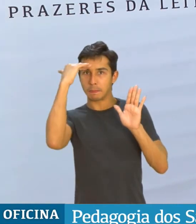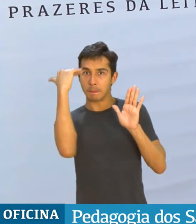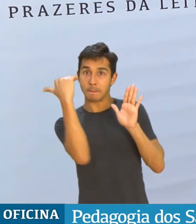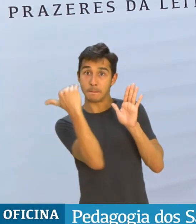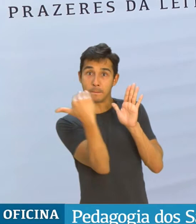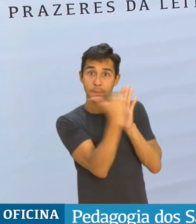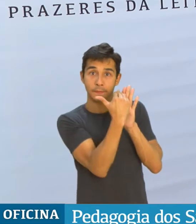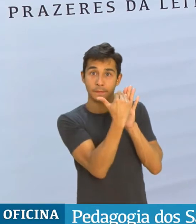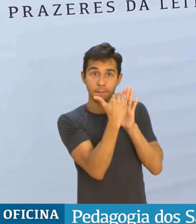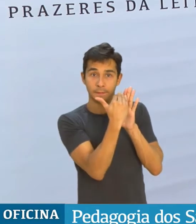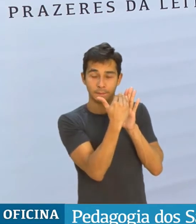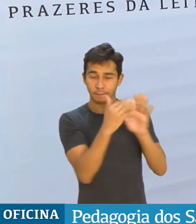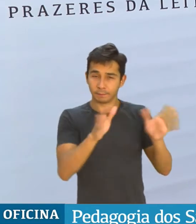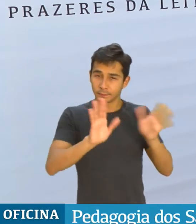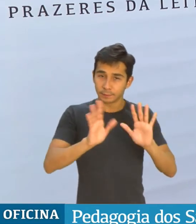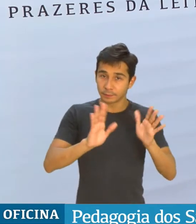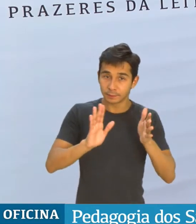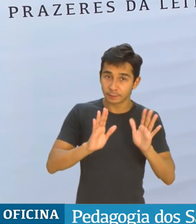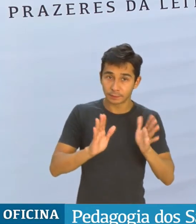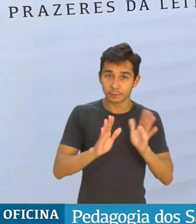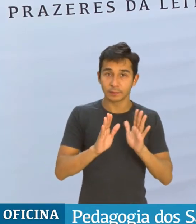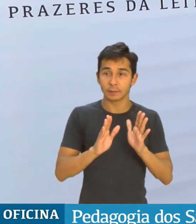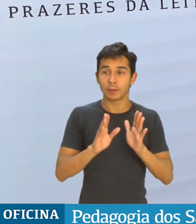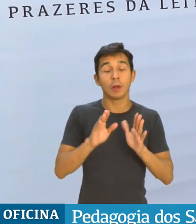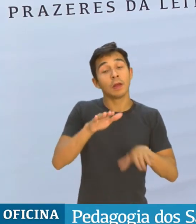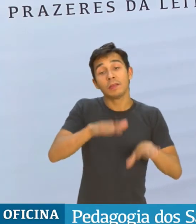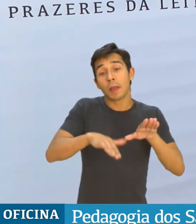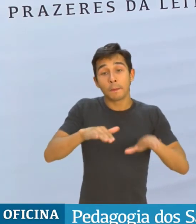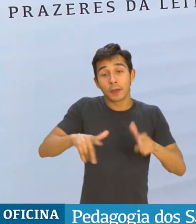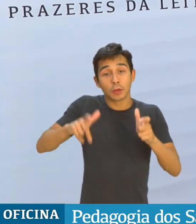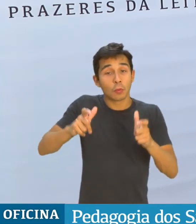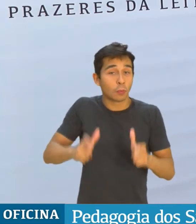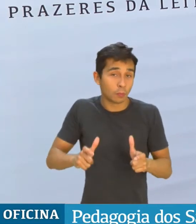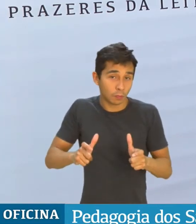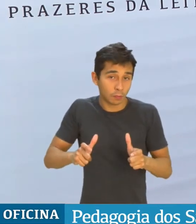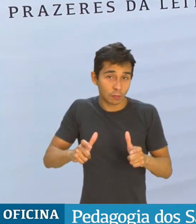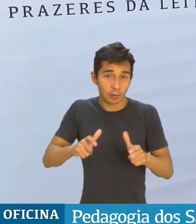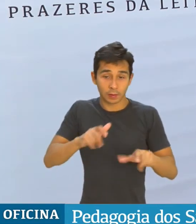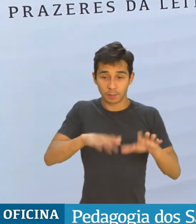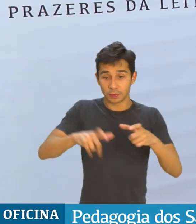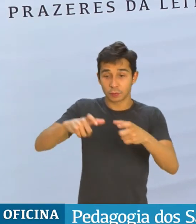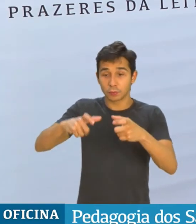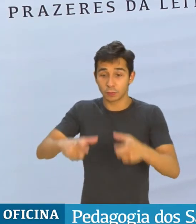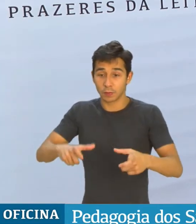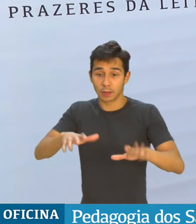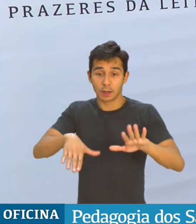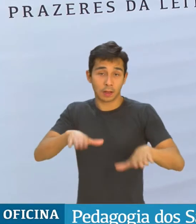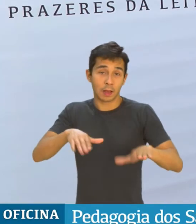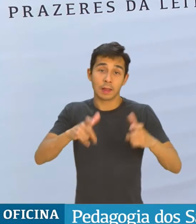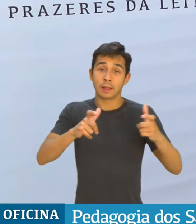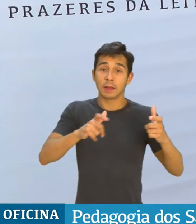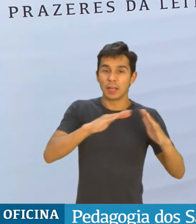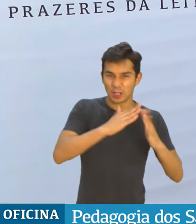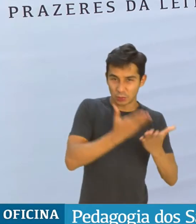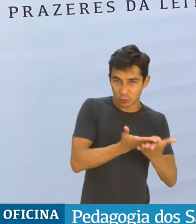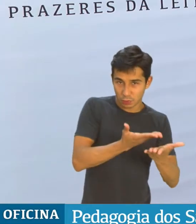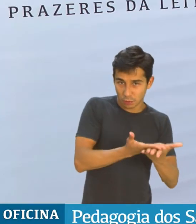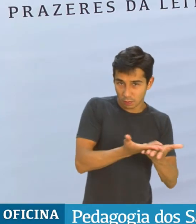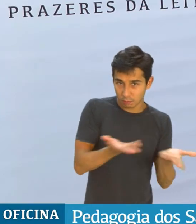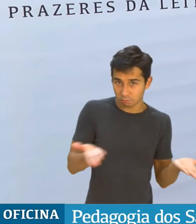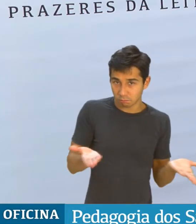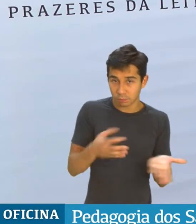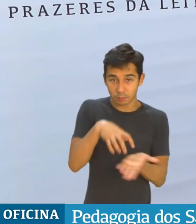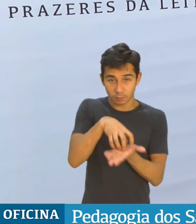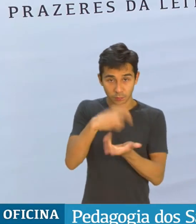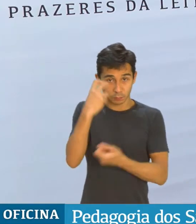você pensar também nas particularidades do seu local de trabalho. Seja uma escola, seja um centro cultural, seja uma